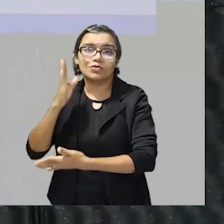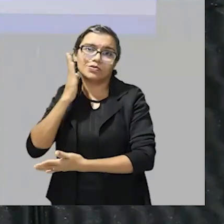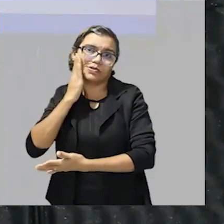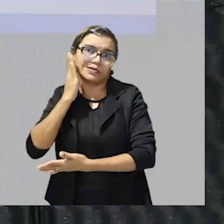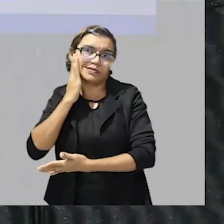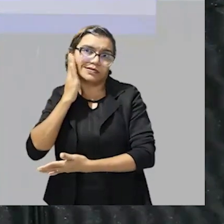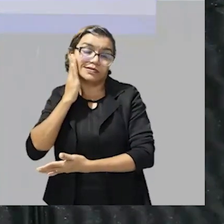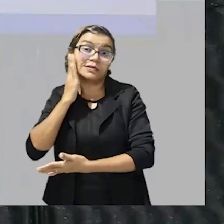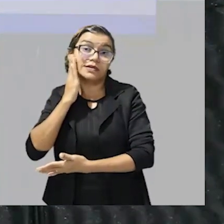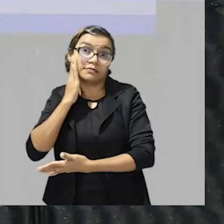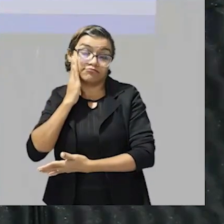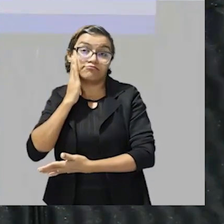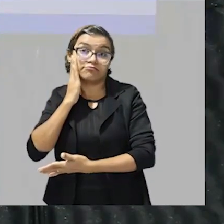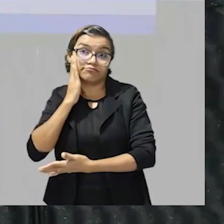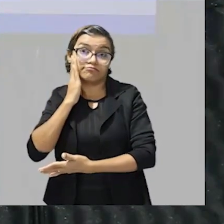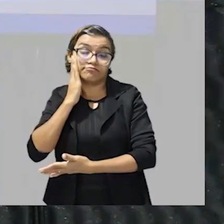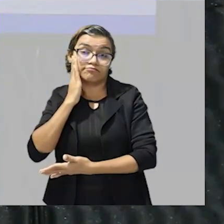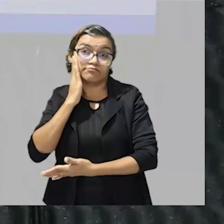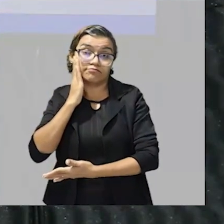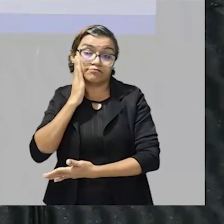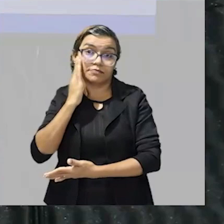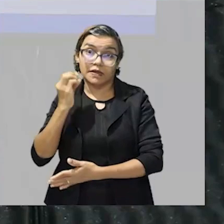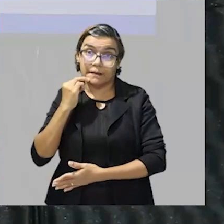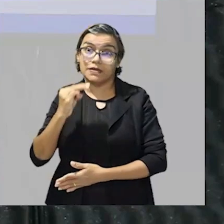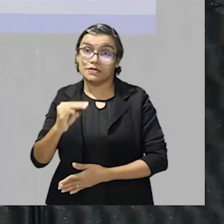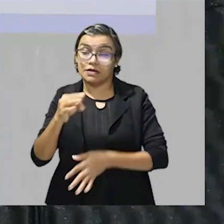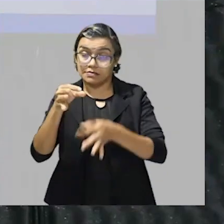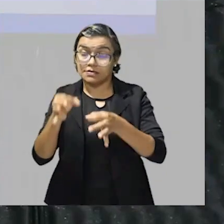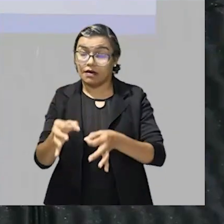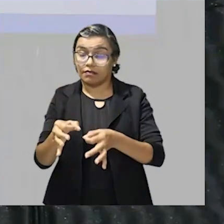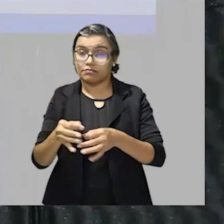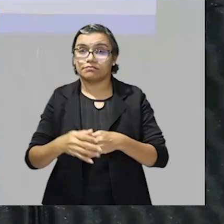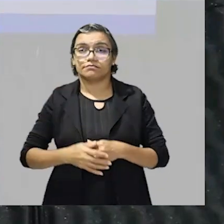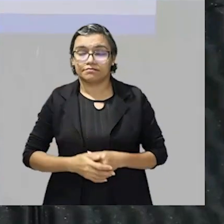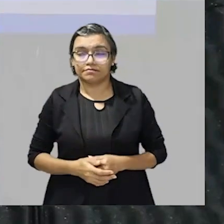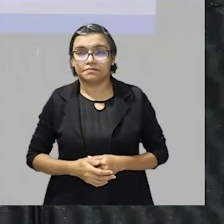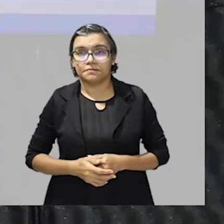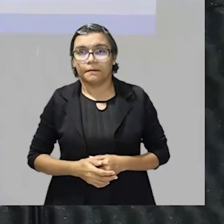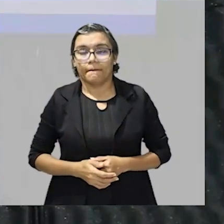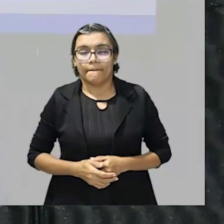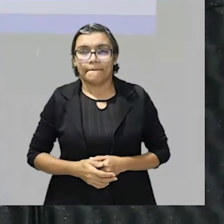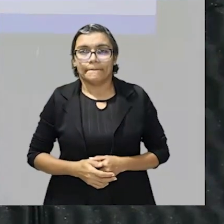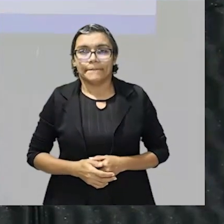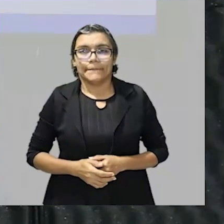certo o receptor entenda a fala